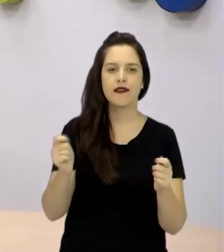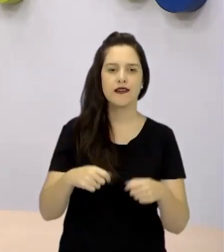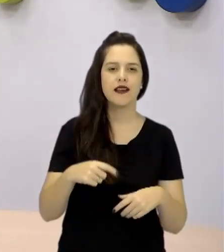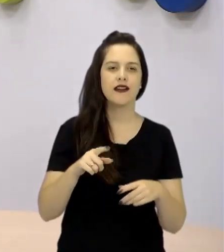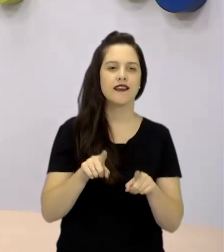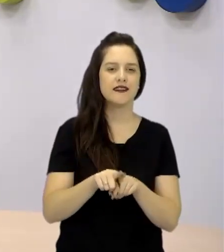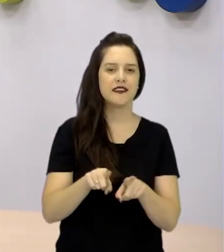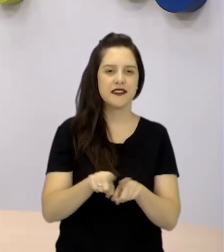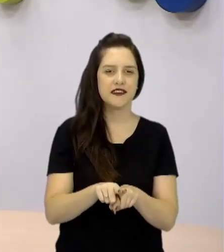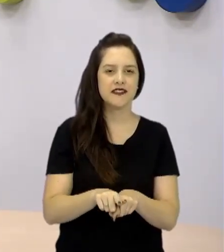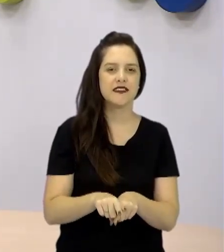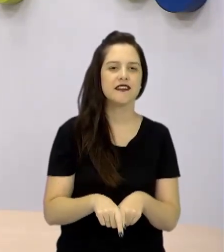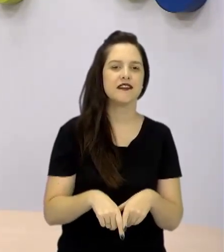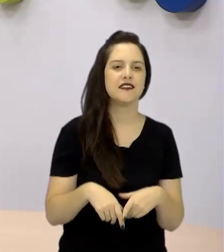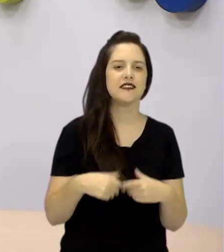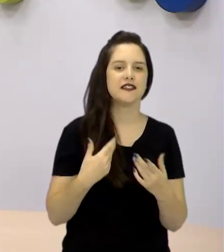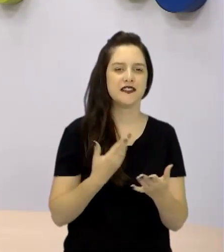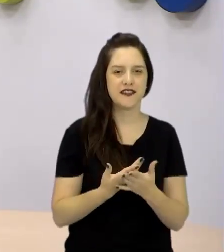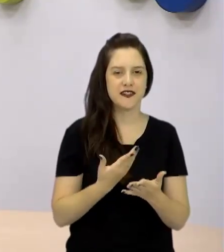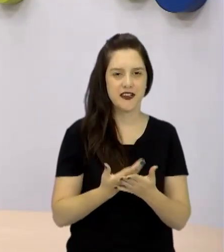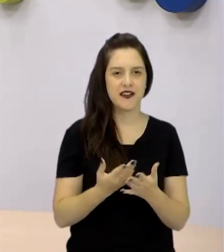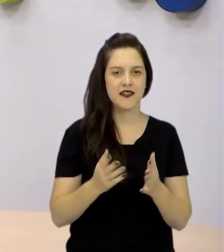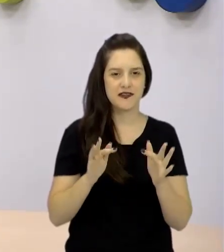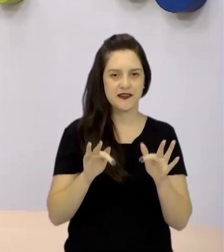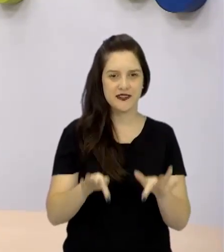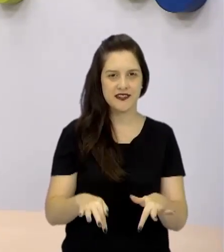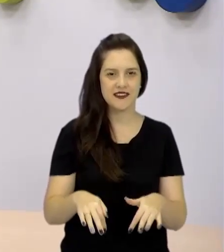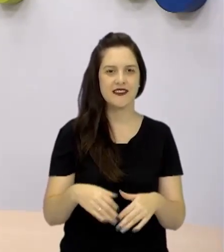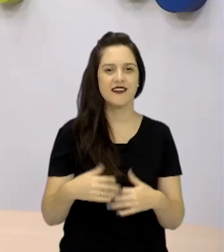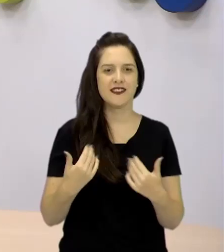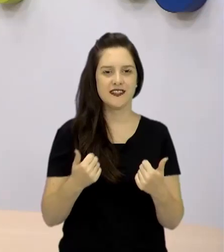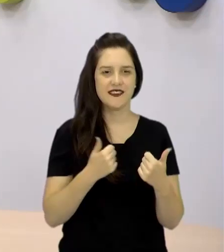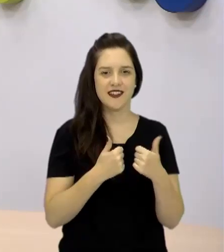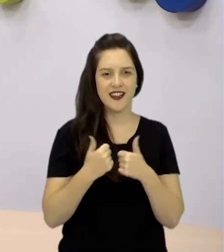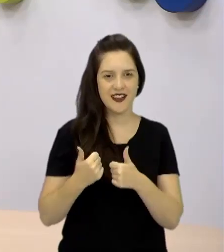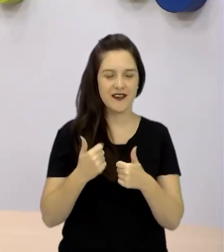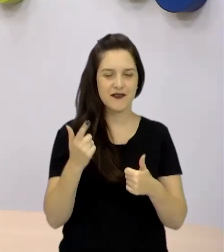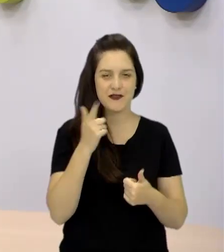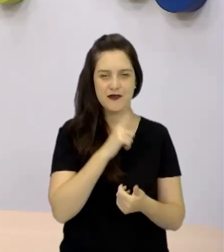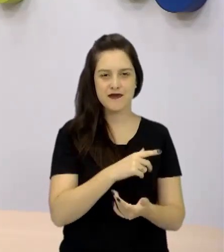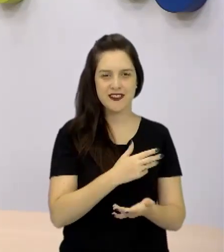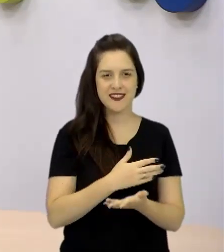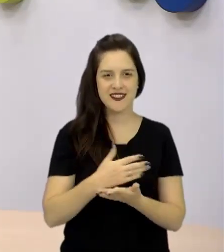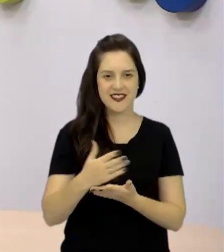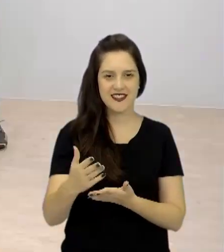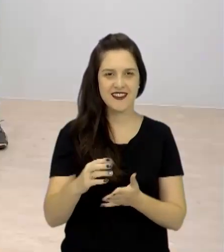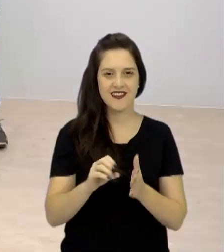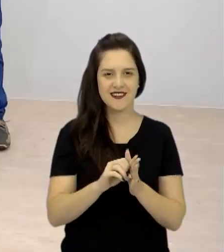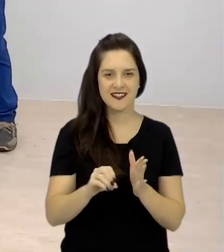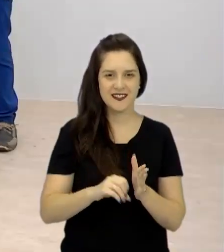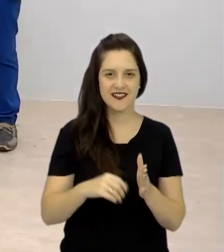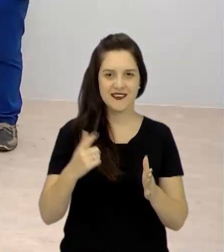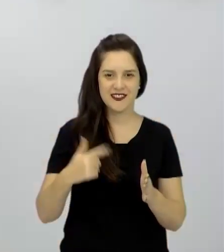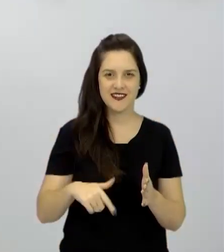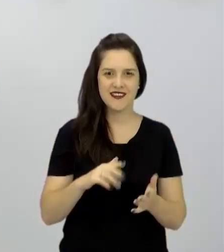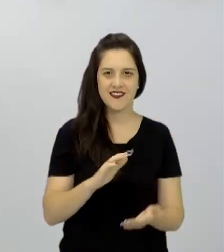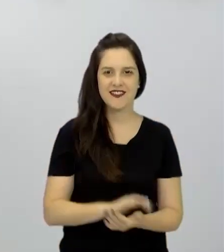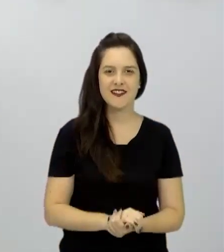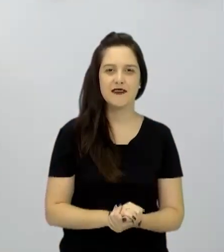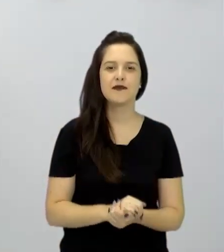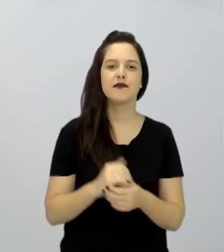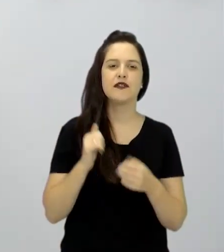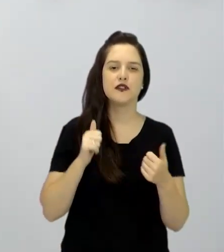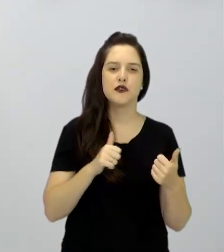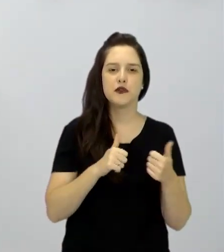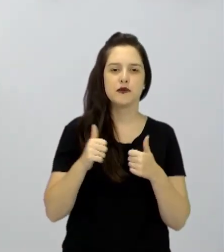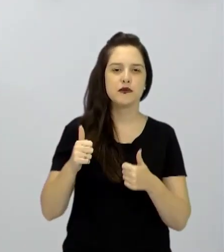dar uma relaxada aí que tudo no final das contas vai dar certo. Vamos começar a aula, sejam todos bem-vindos, valeu, Ale! Valeu, obrigado,